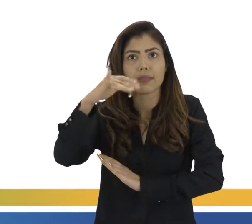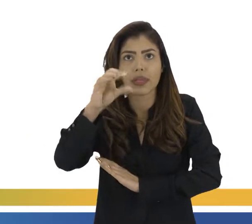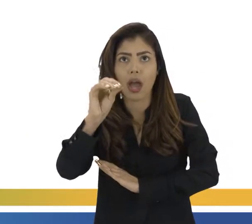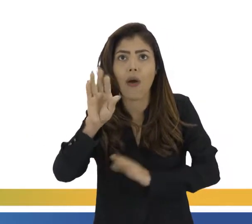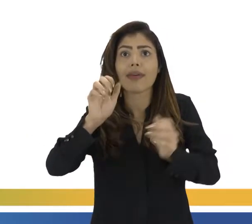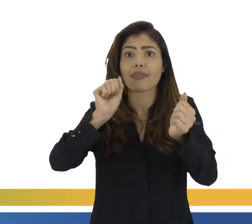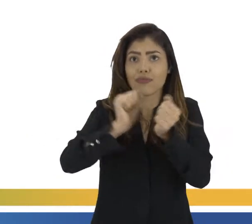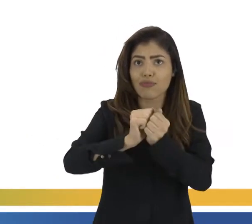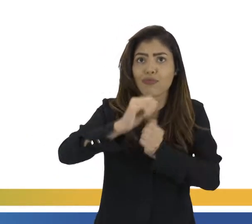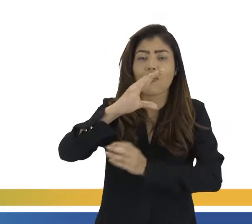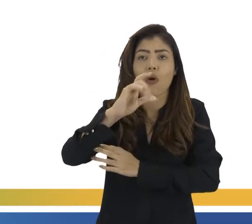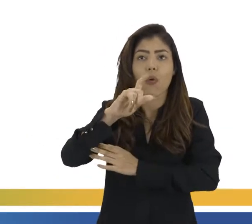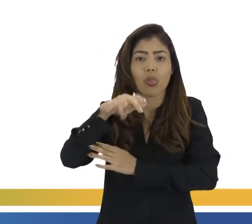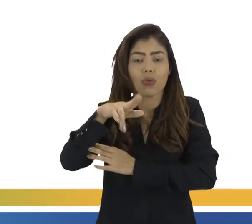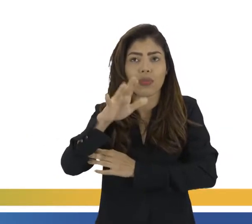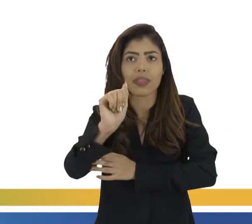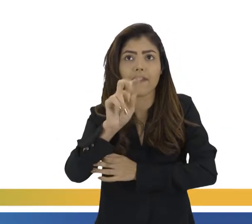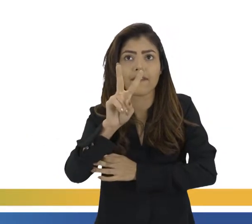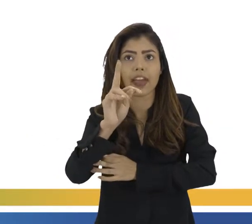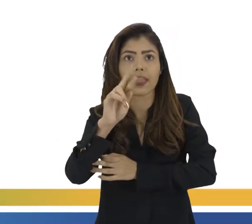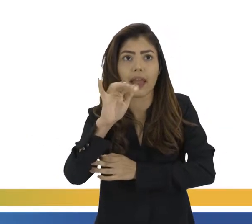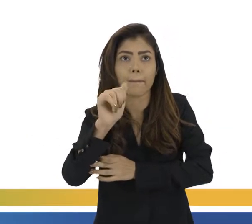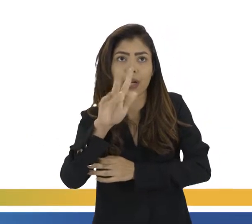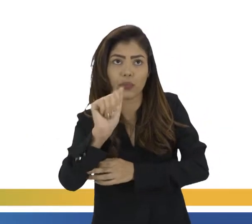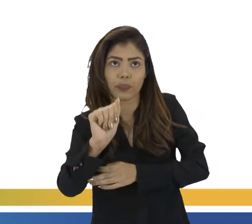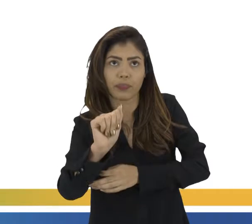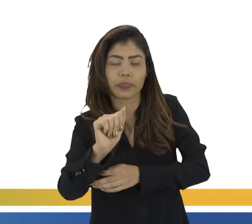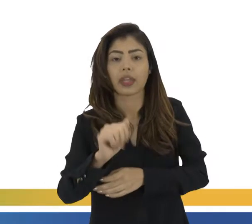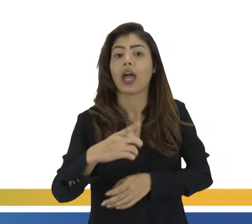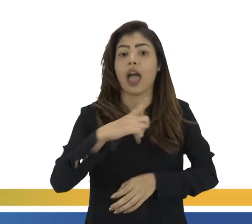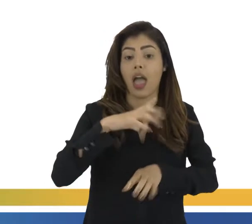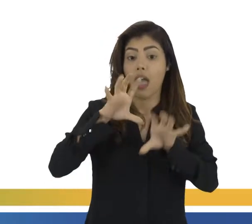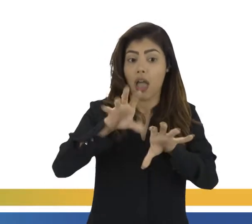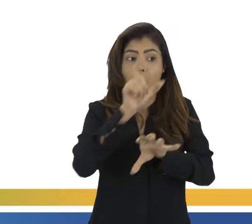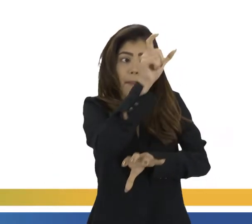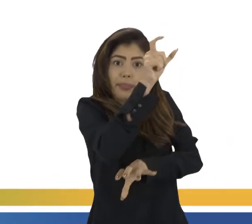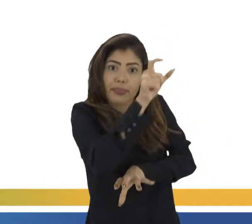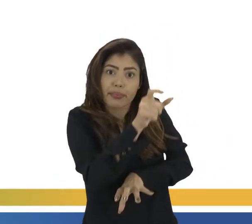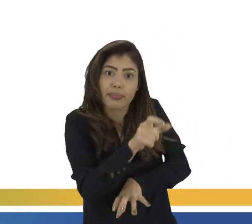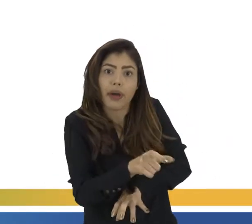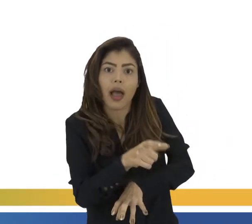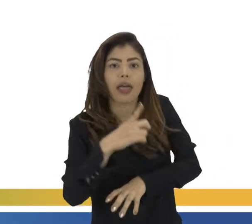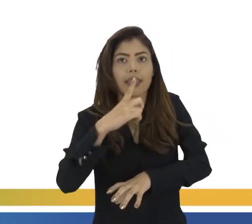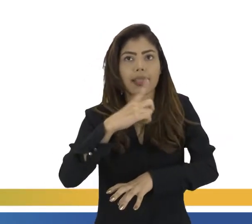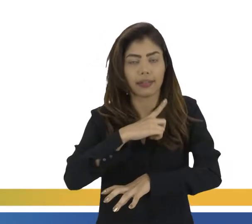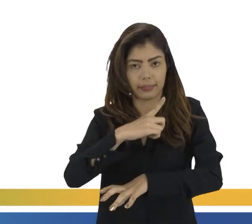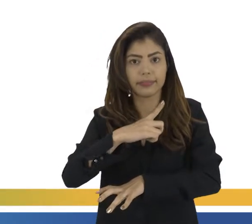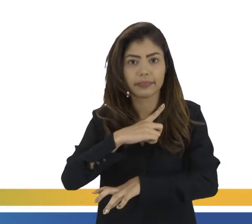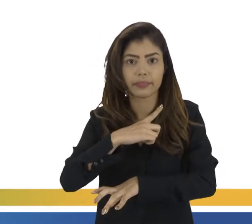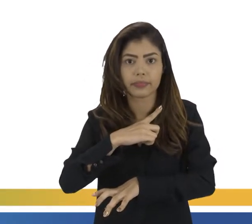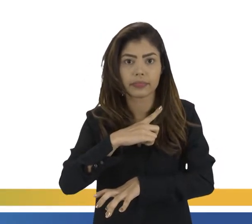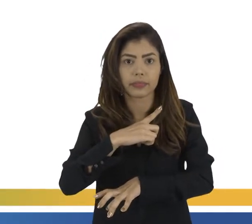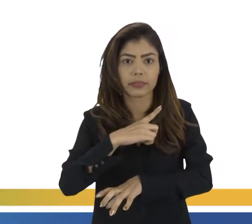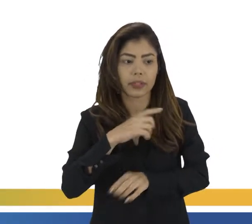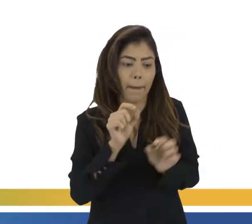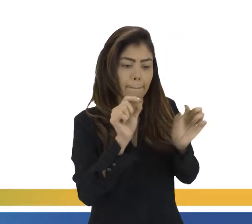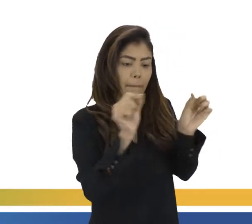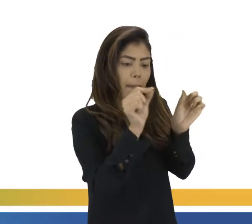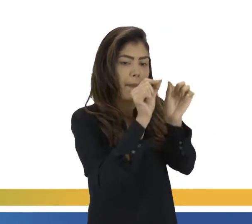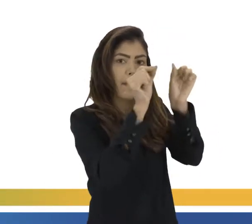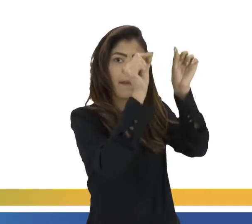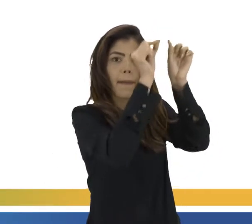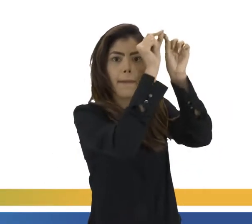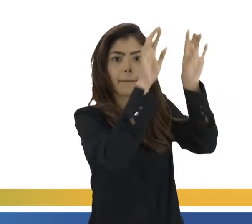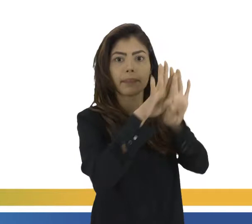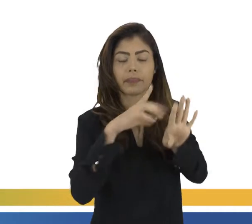coluna vertebral, certo? E essa coluna vertebral, ela é constituída por vértebras.